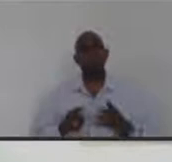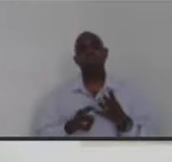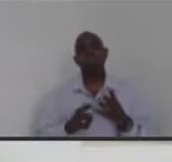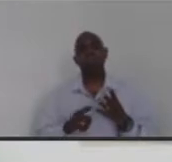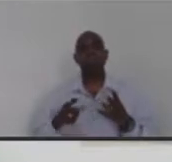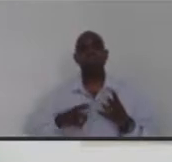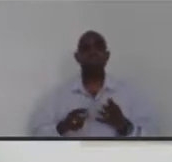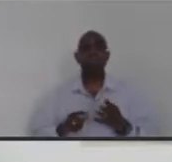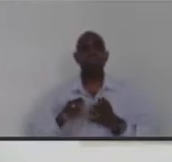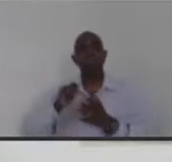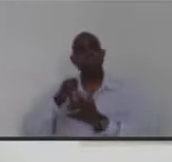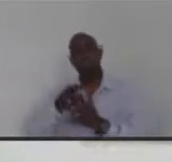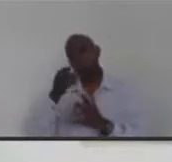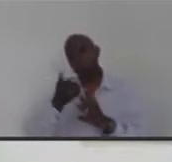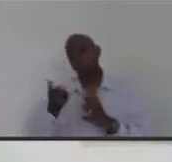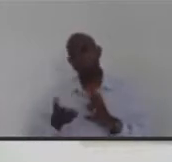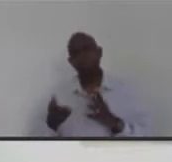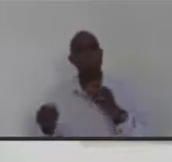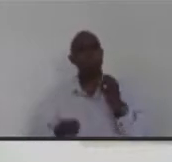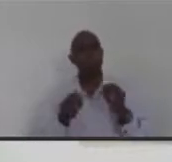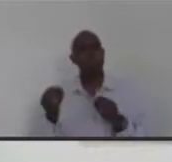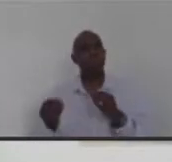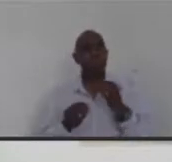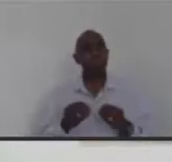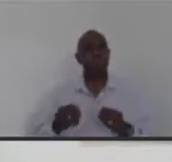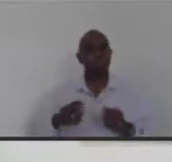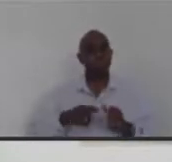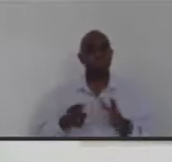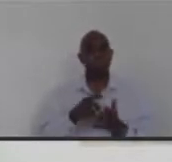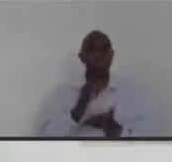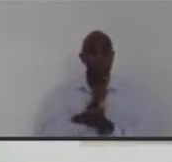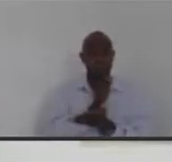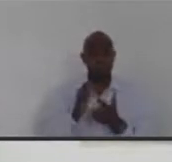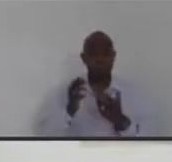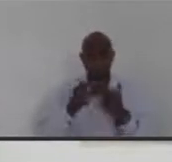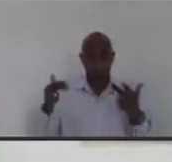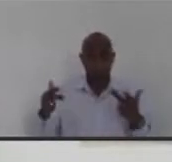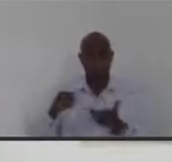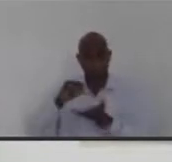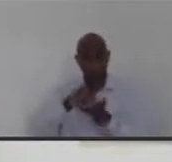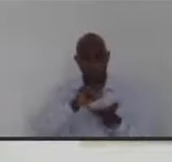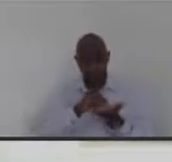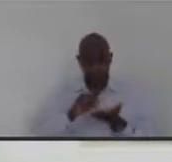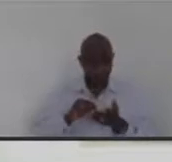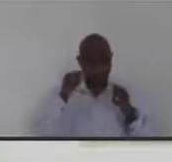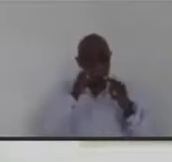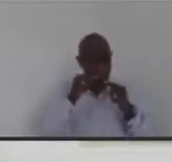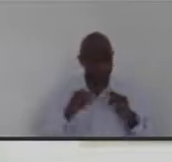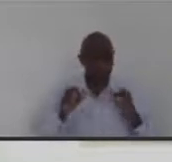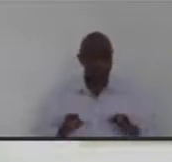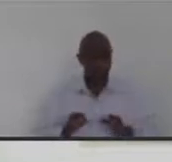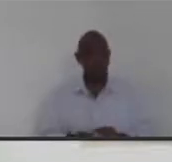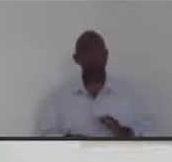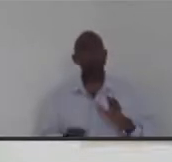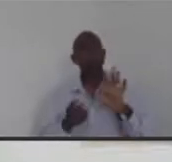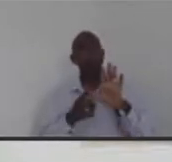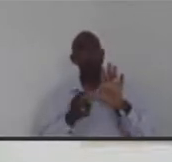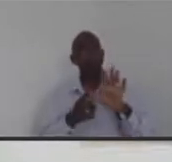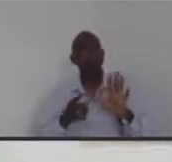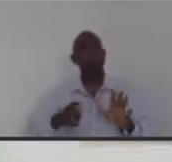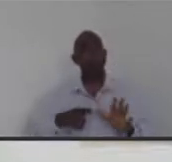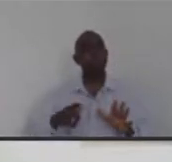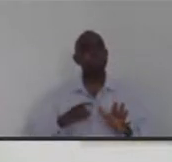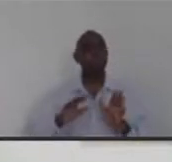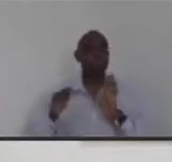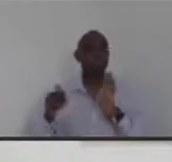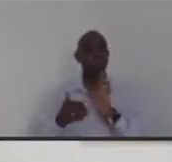de pagamento? Algum desses parâmetros foi descumprido? Quinto, quais taxas, termos de ajustamento de conduta relacionados